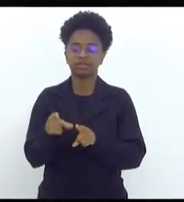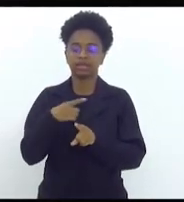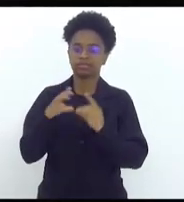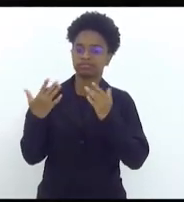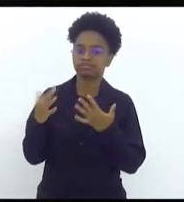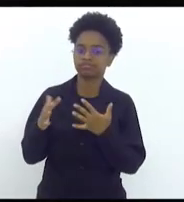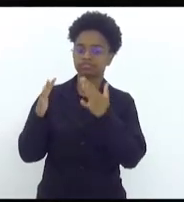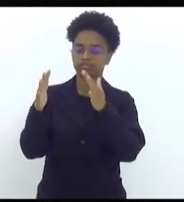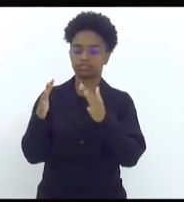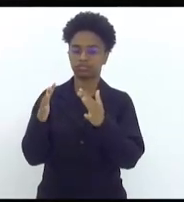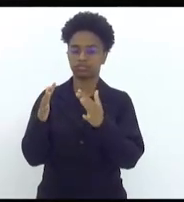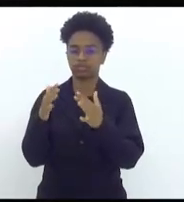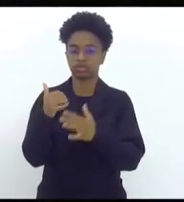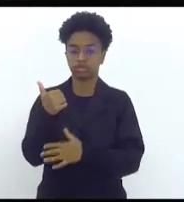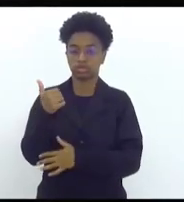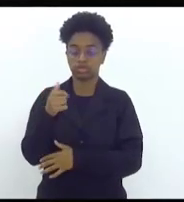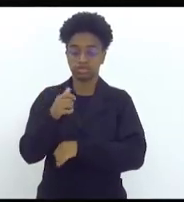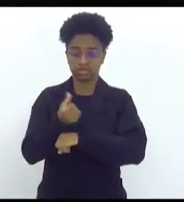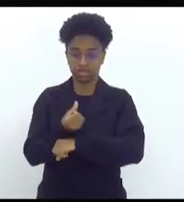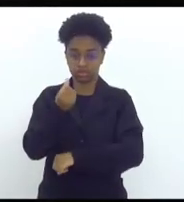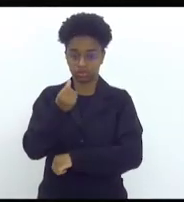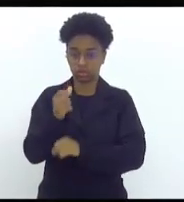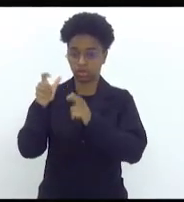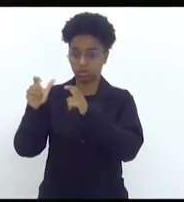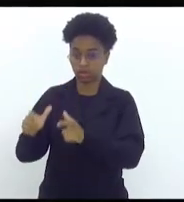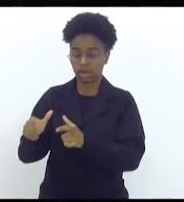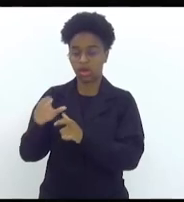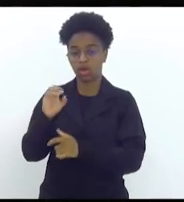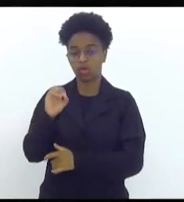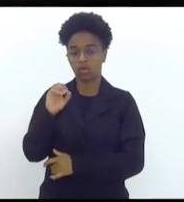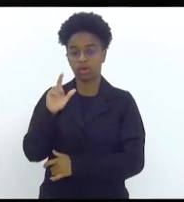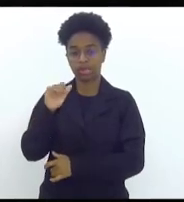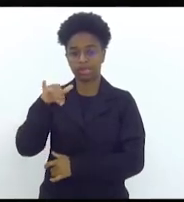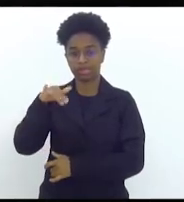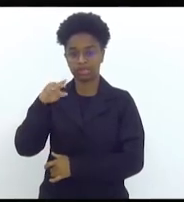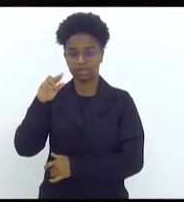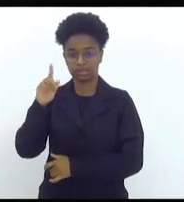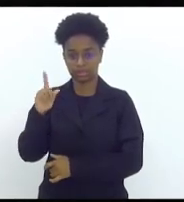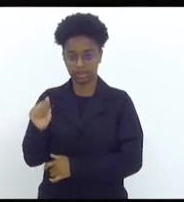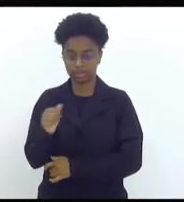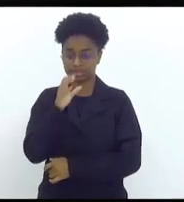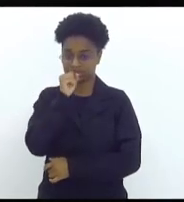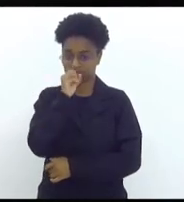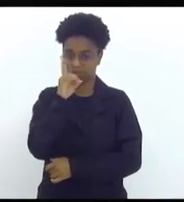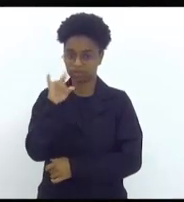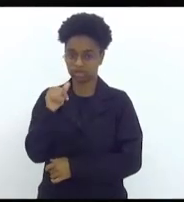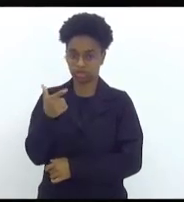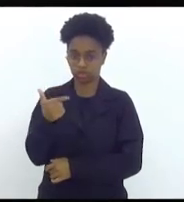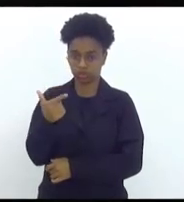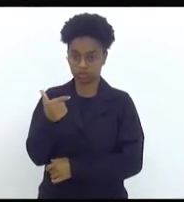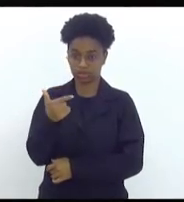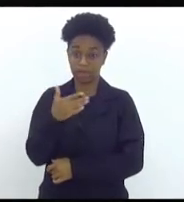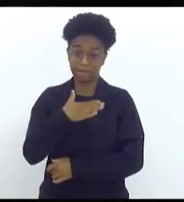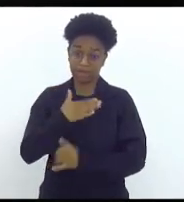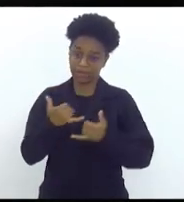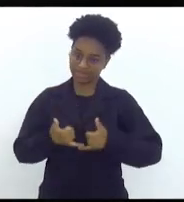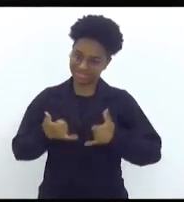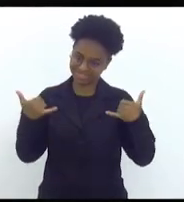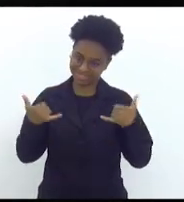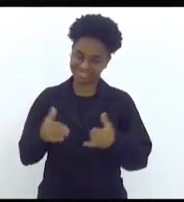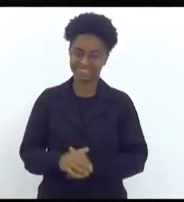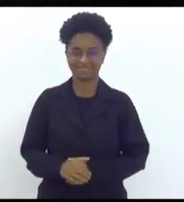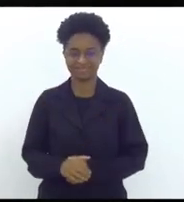comemoração 18 horas lá no calçadão de Olinda de Nilópolis no sábado no dia 12 dia do meu aniversário